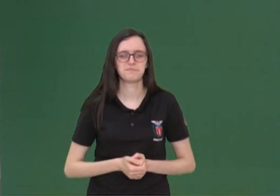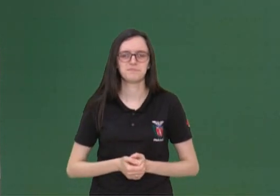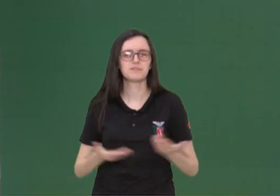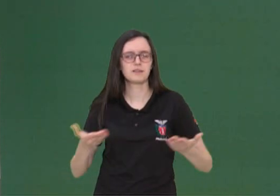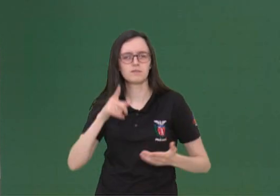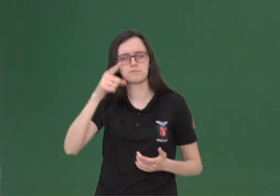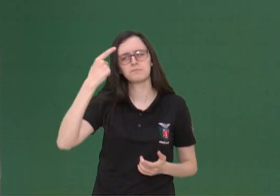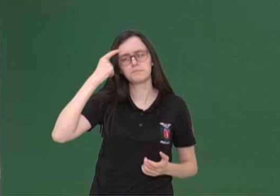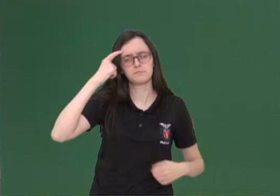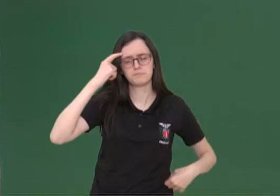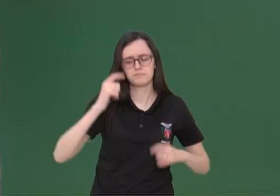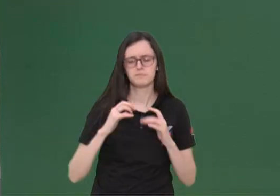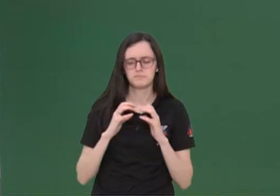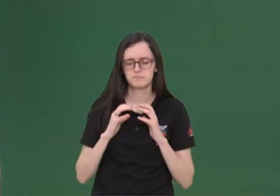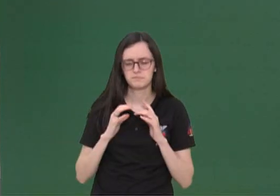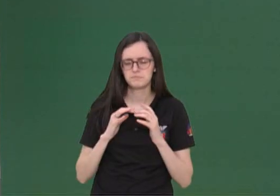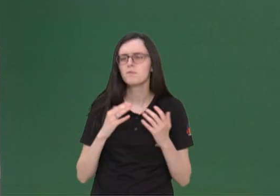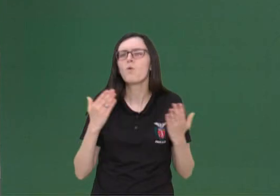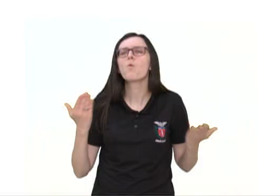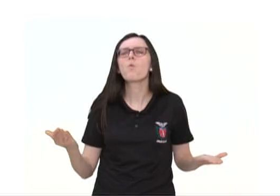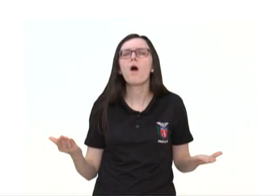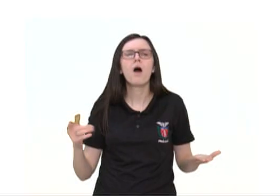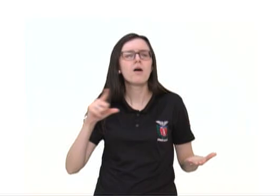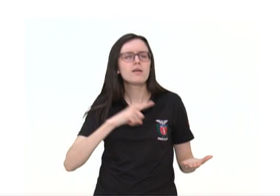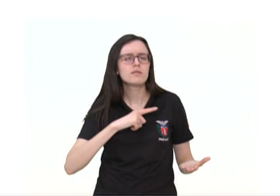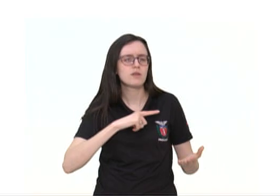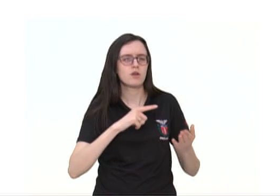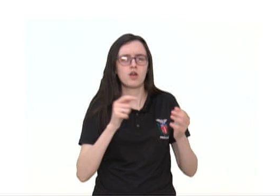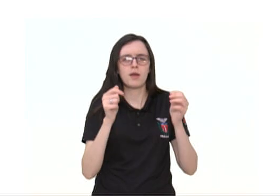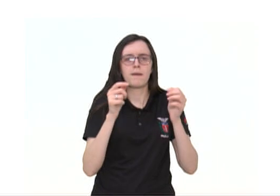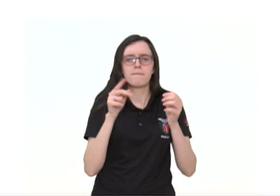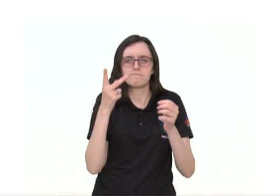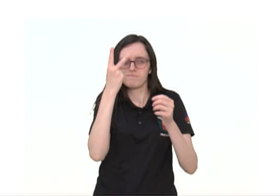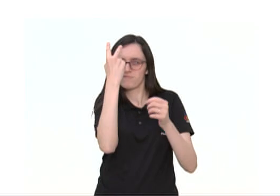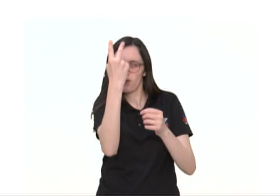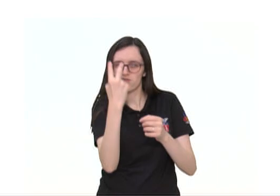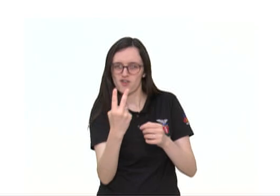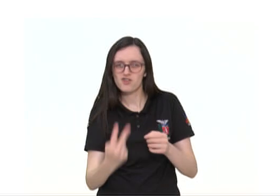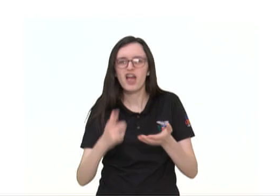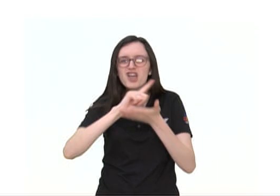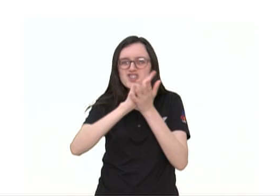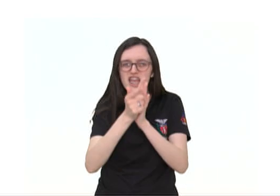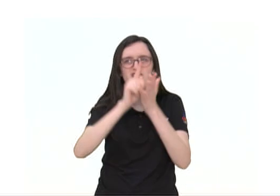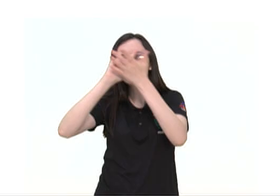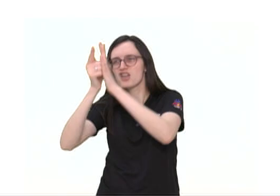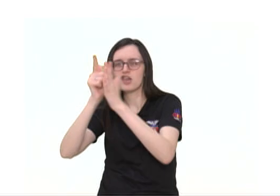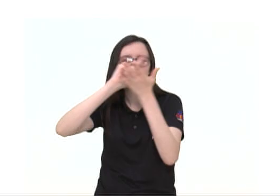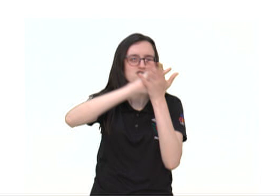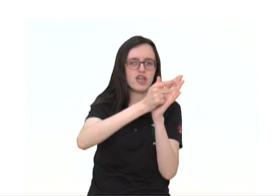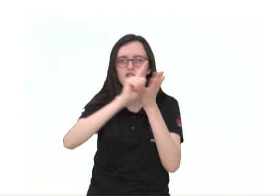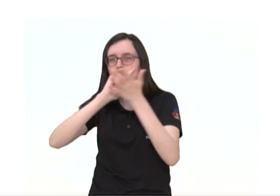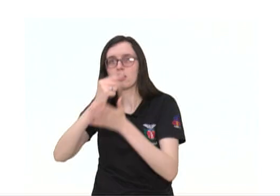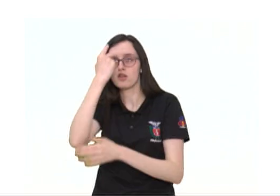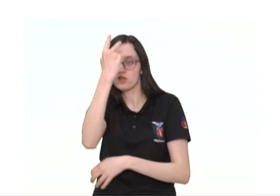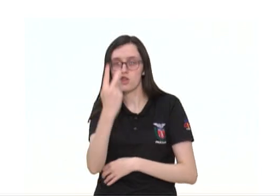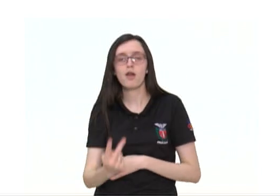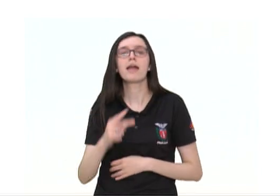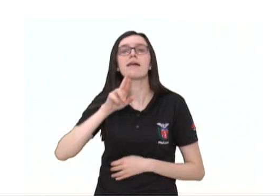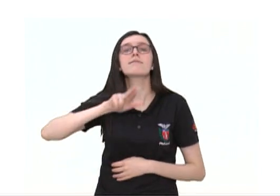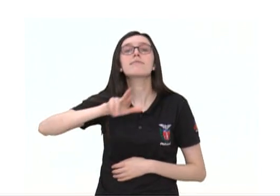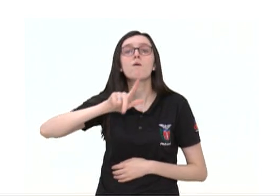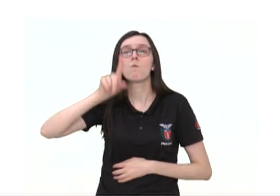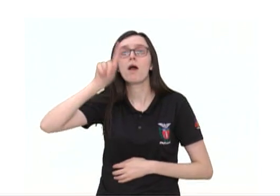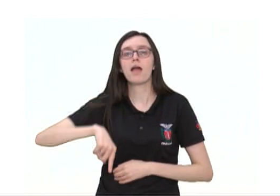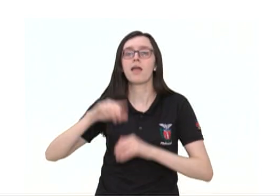Agora pensem aí um pouquinho. Quais pares de gêneros abaixo, desculpem, não são objetos